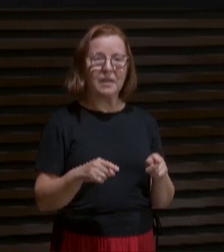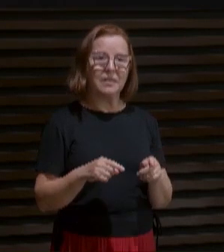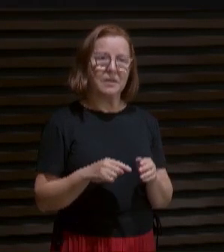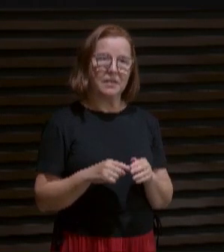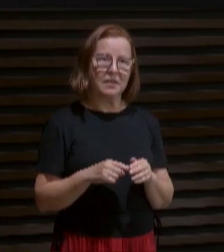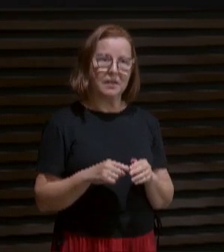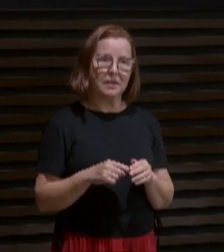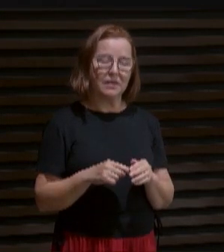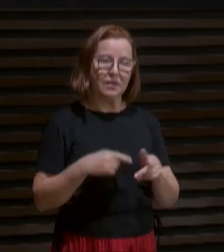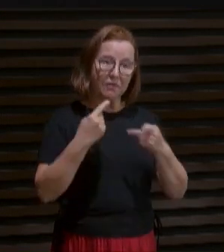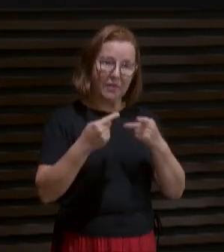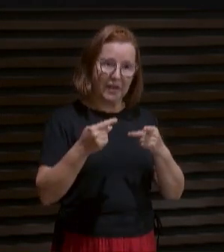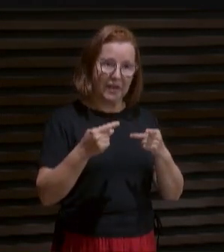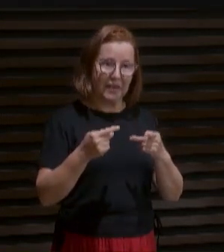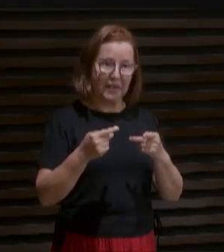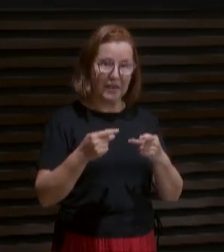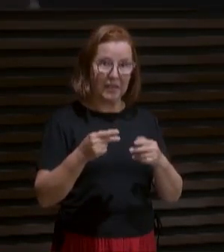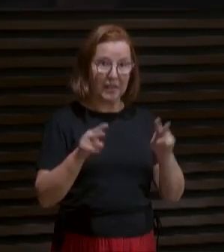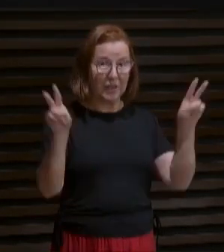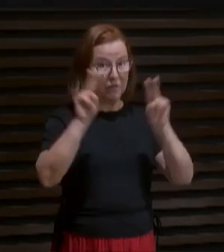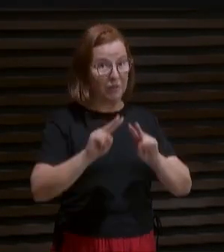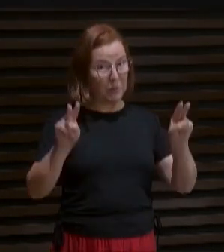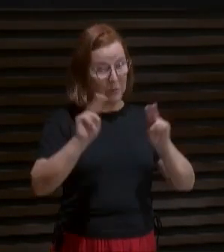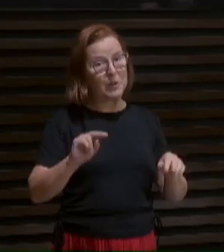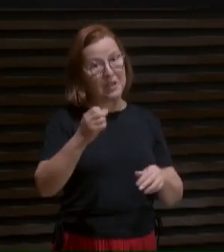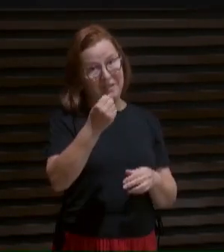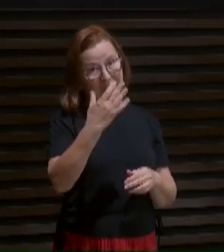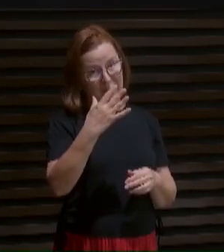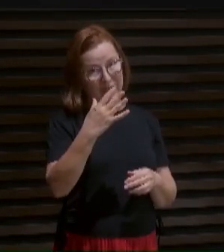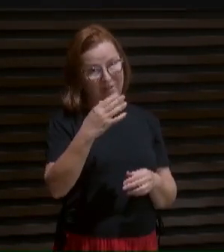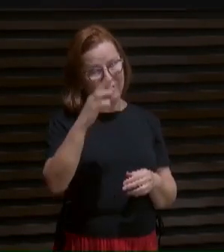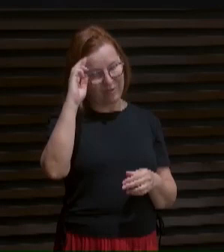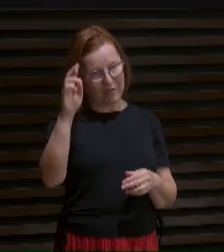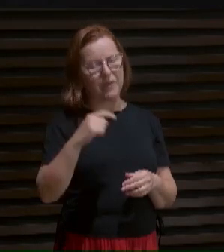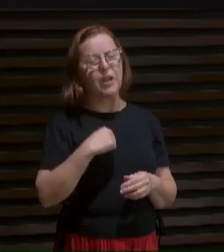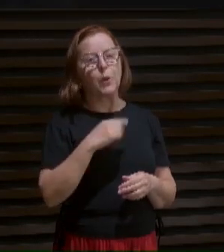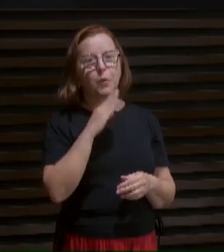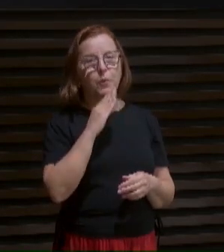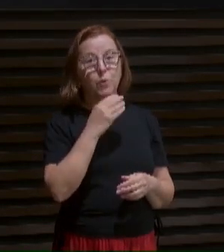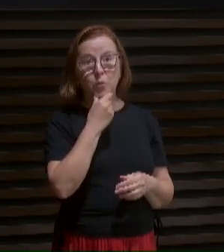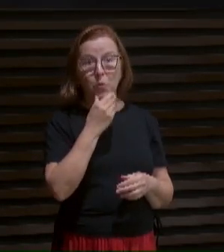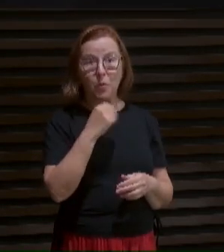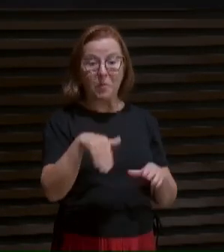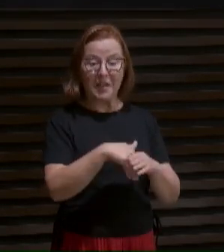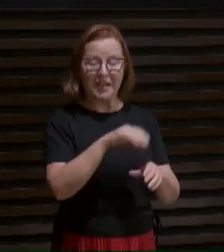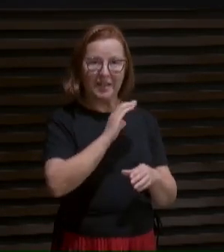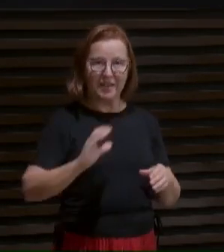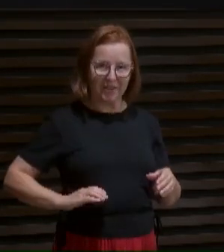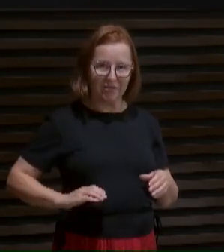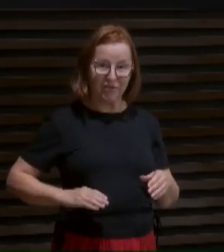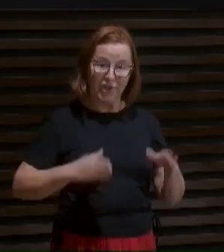do Senhor. Eu conheço um homem em Cristo, que há 14 anos